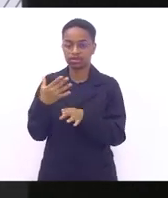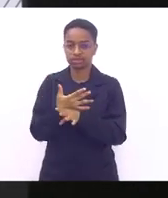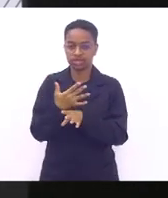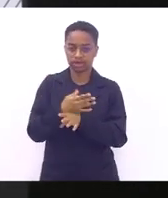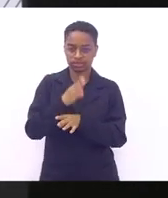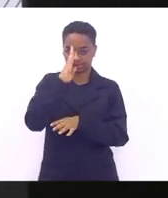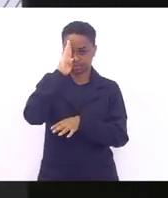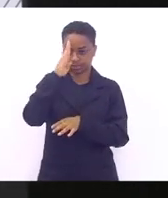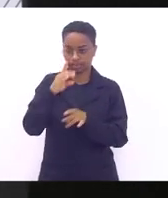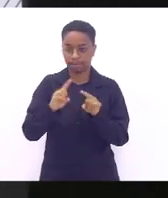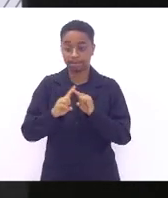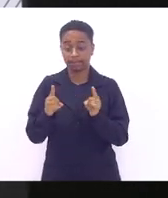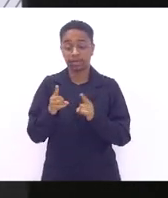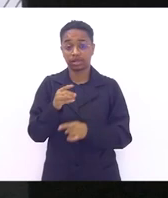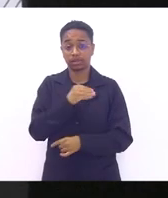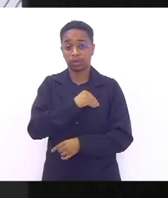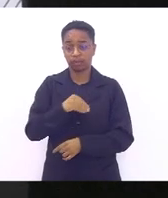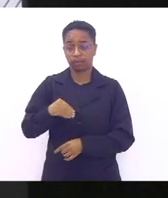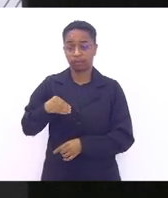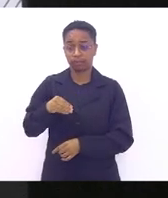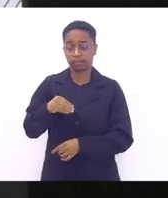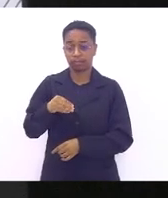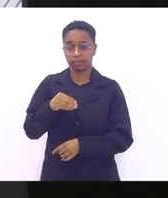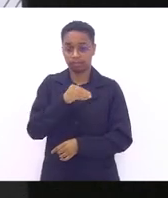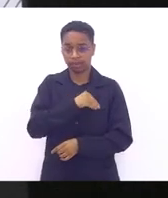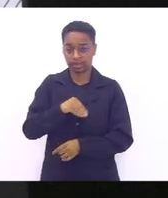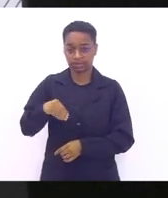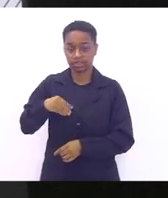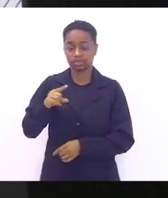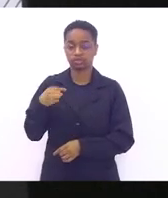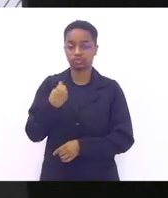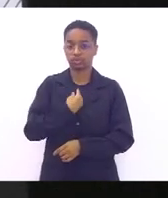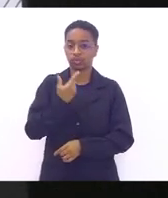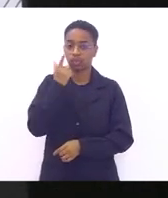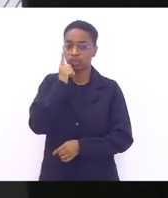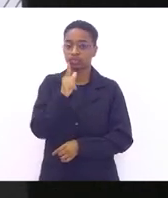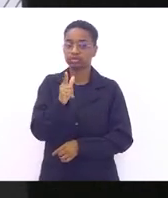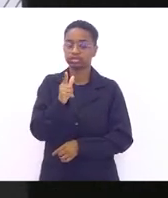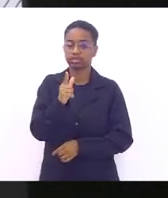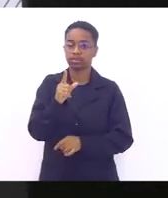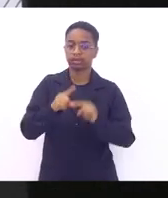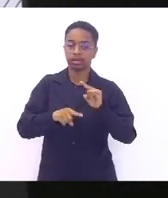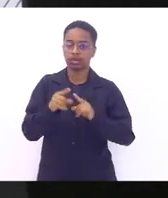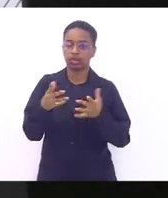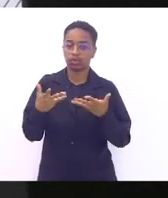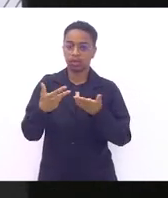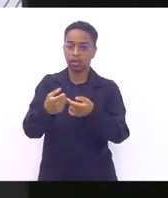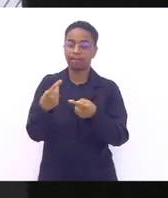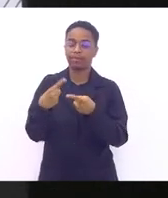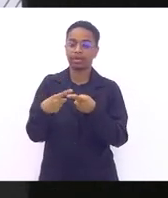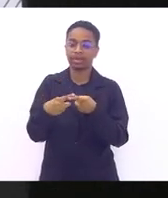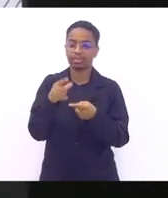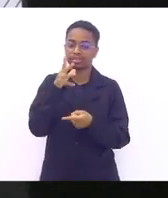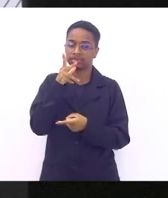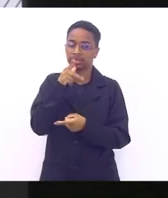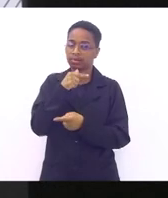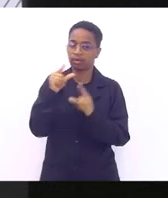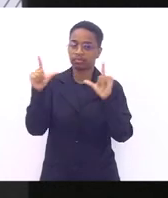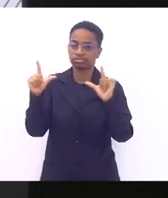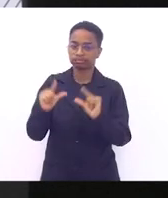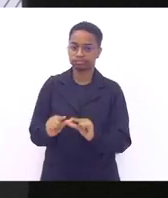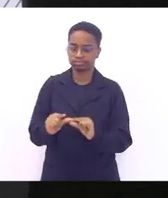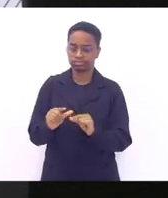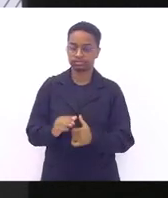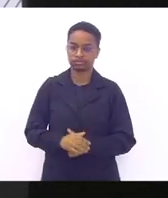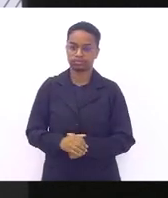prioritários, mas o paciente vai, a gente vai garantir uma amostra de qualidade, porque a gente vai andar menos com essa amostra, né, pelos caminhos